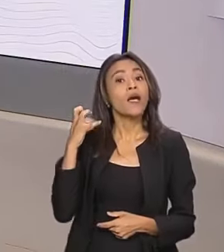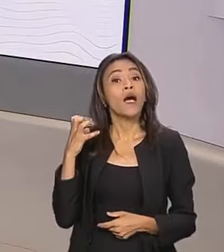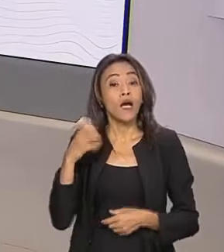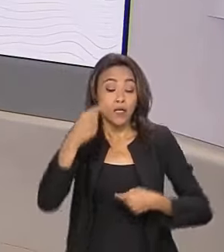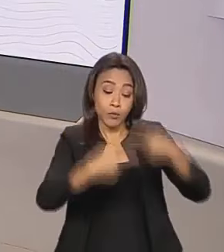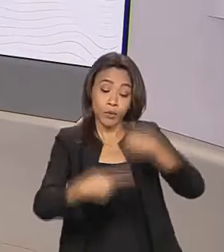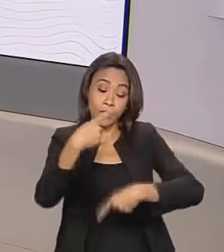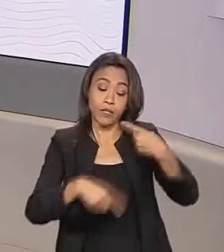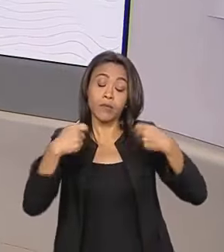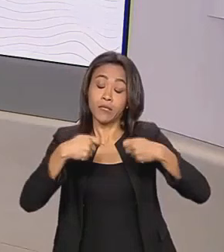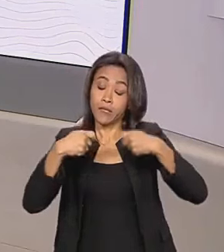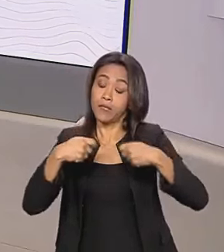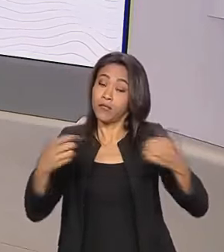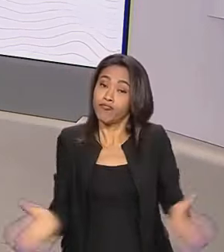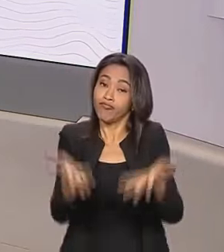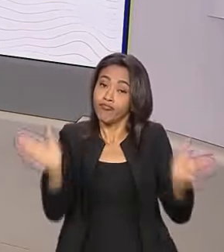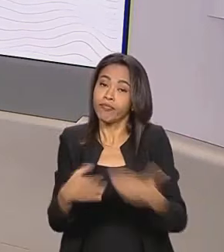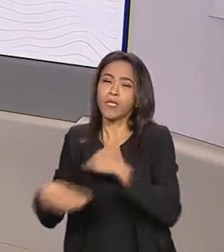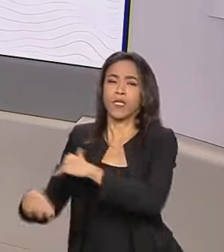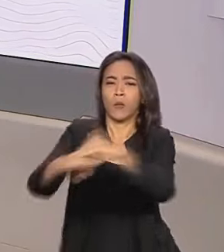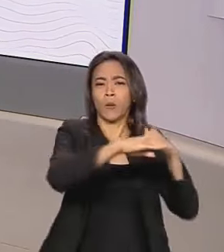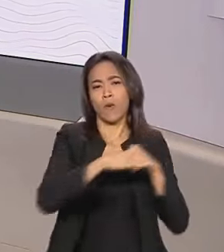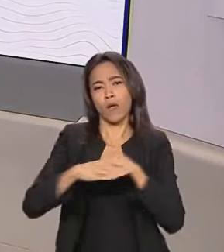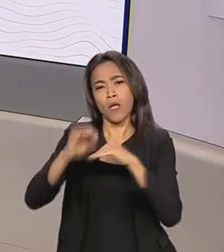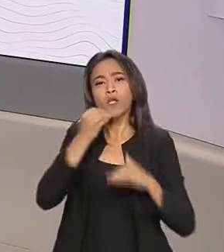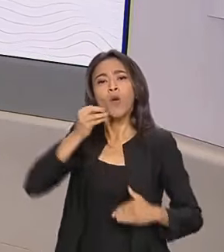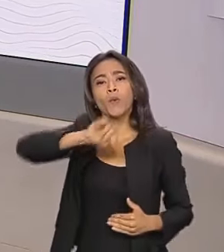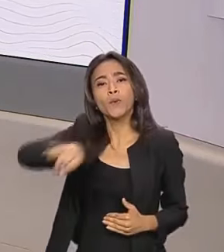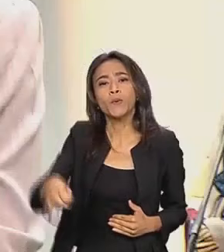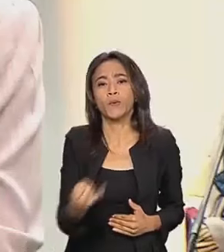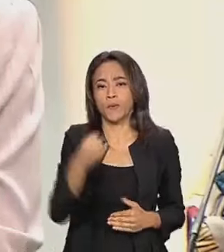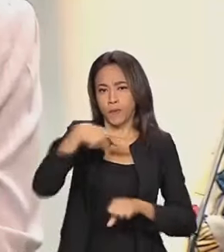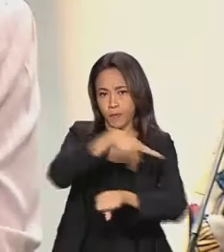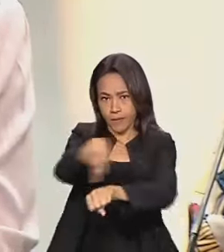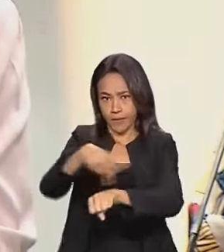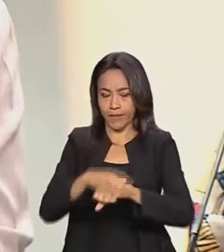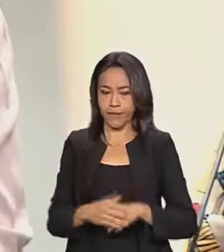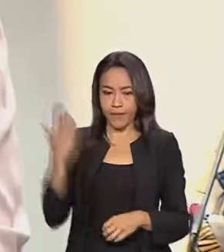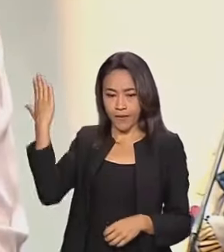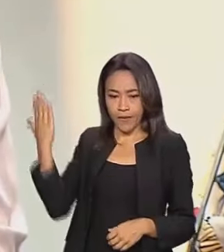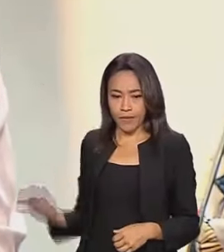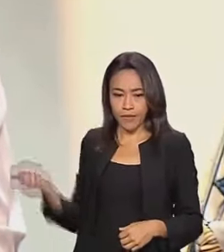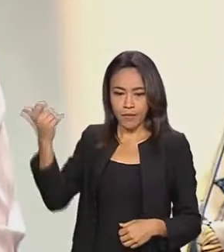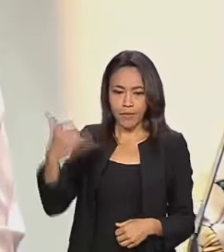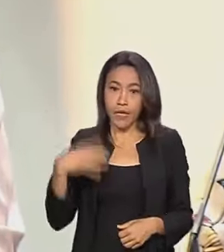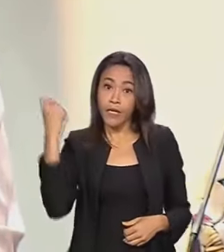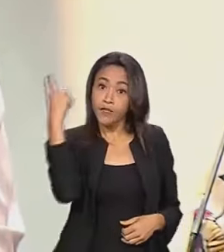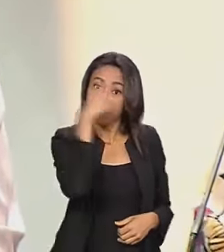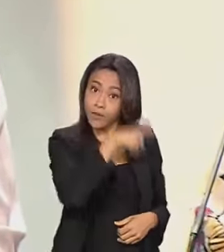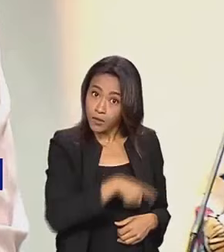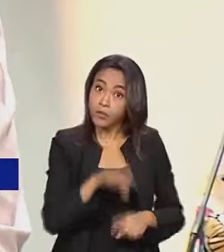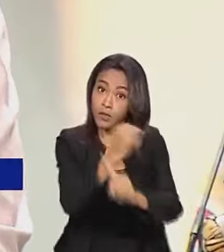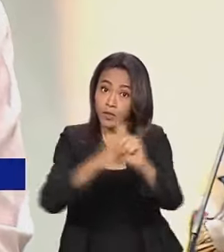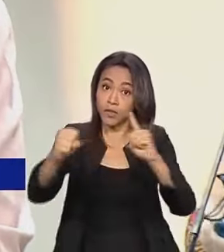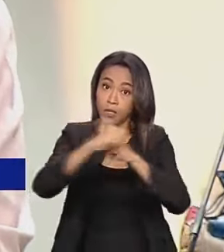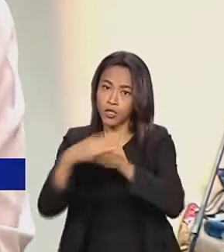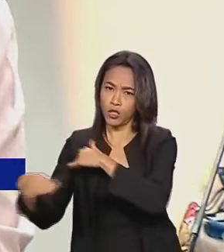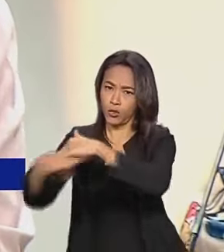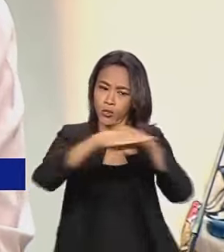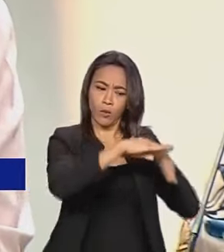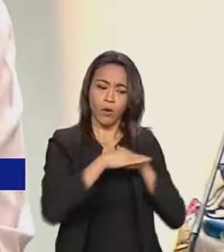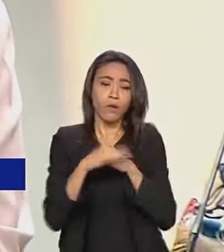uma maior igualdade de oportunidades no país é muito difícil fazer uma sociedade igual sem ter